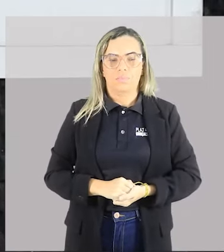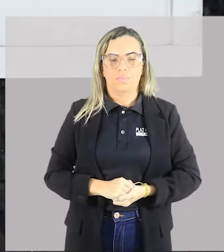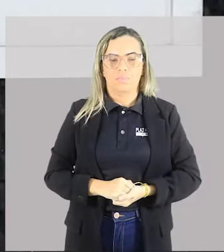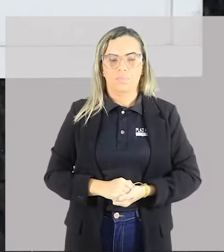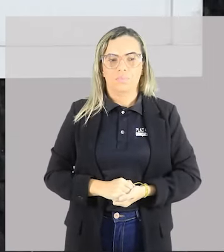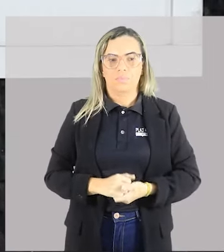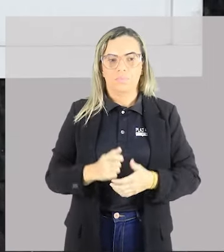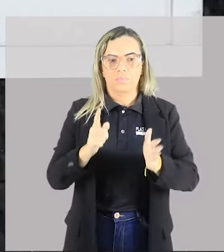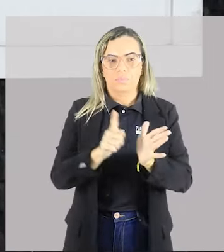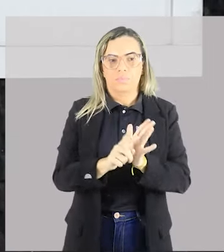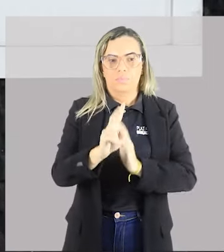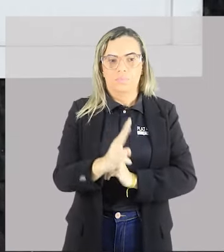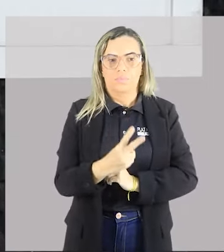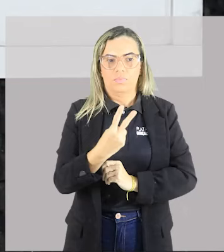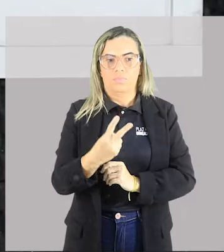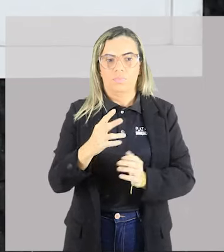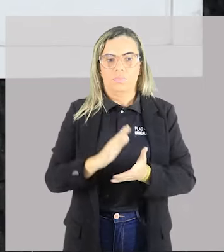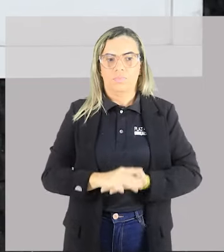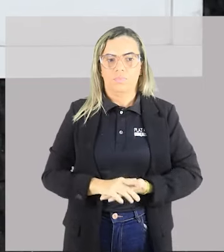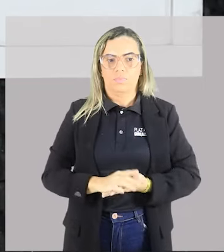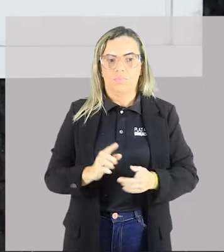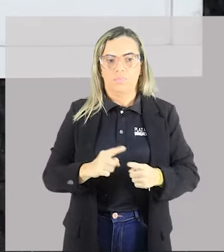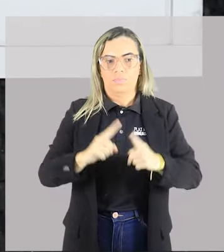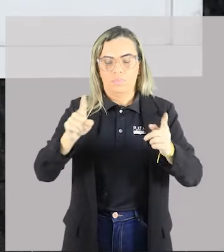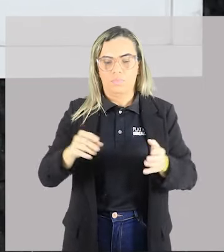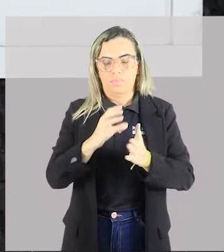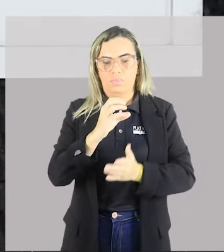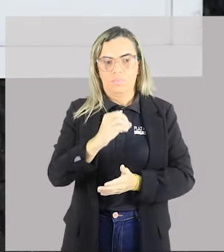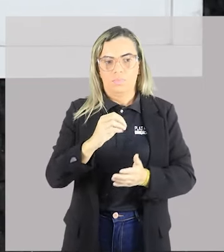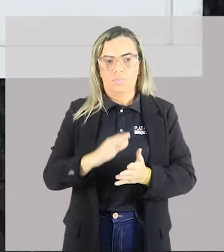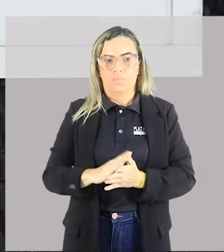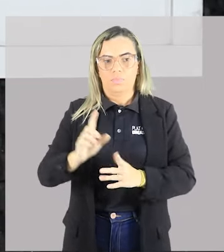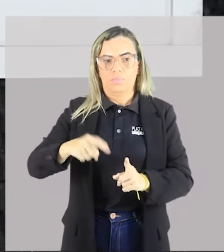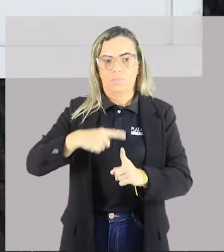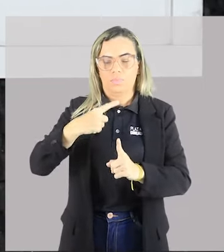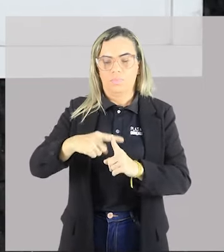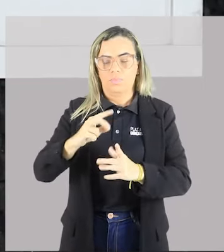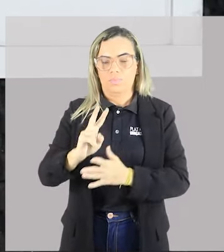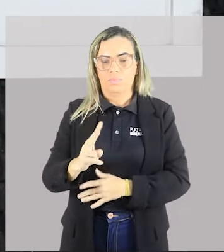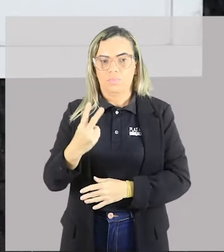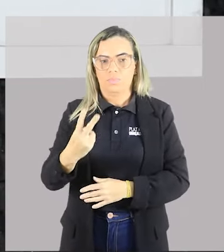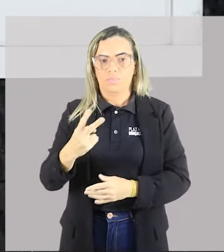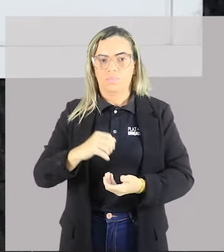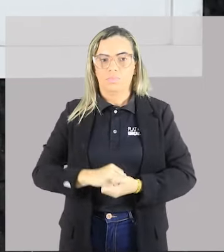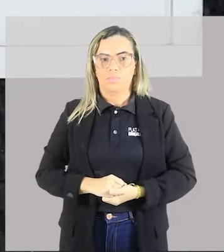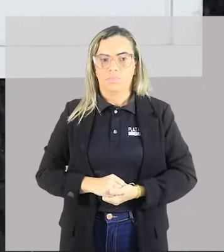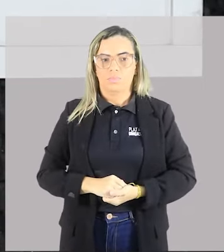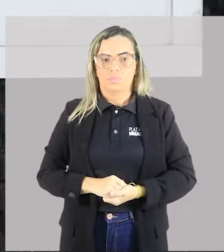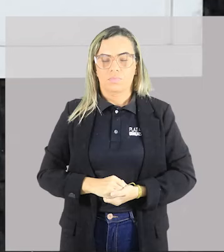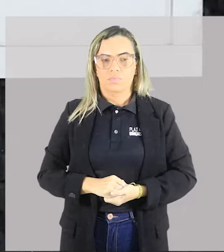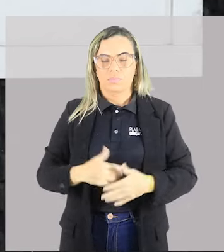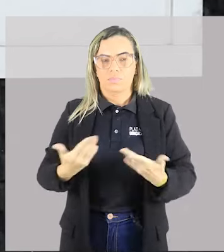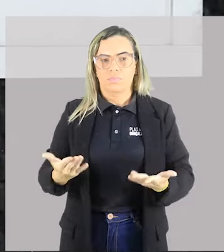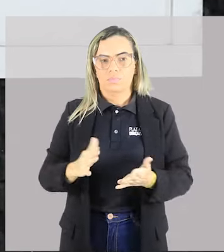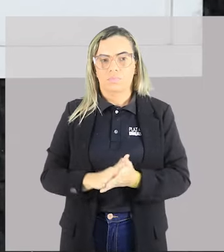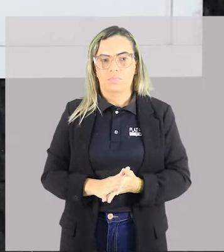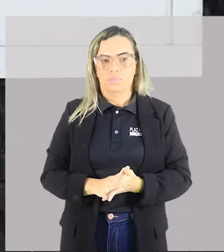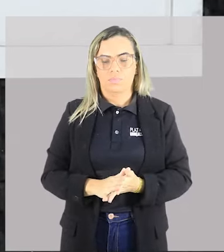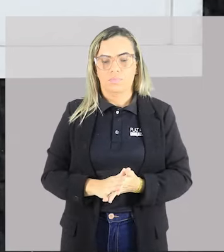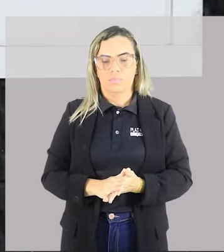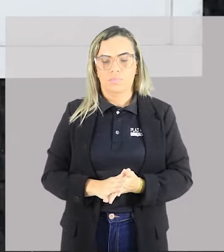-2 x 0 + 2 ora isso aqui vai